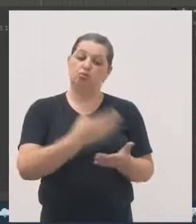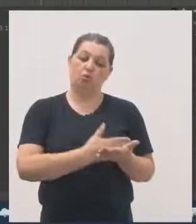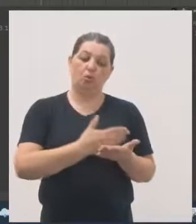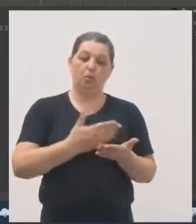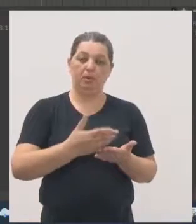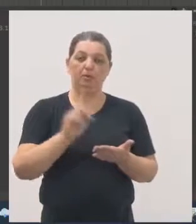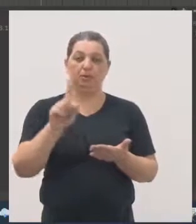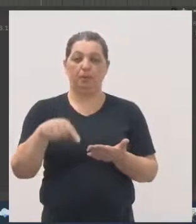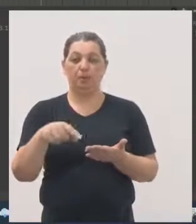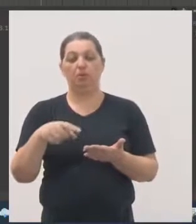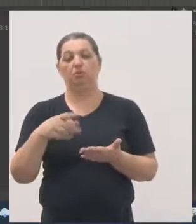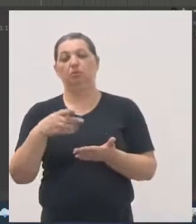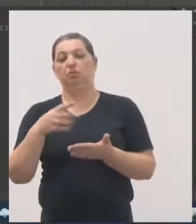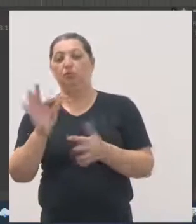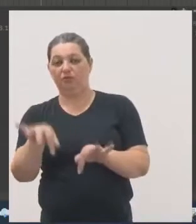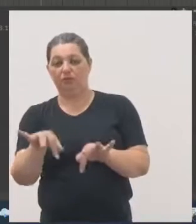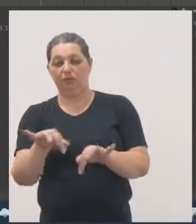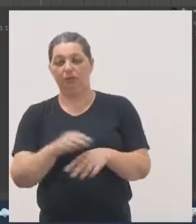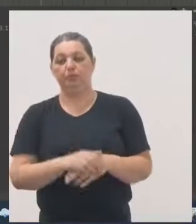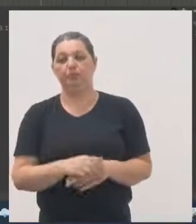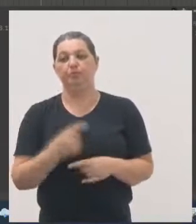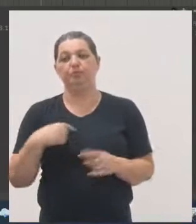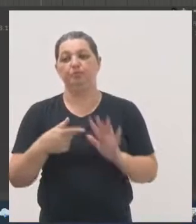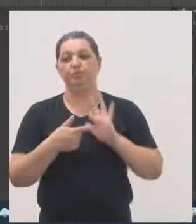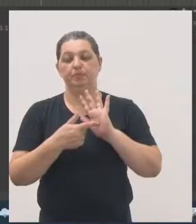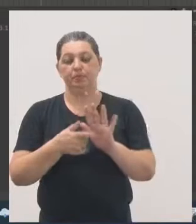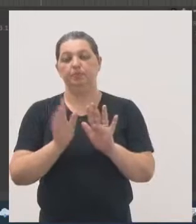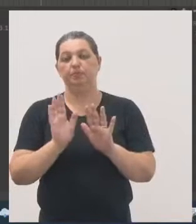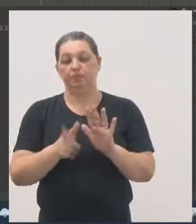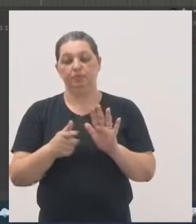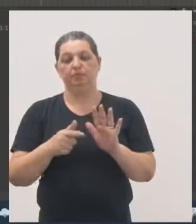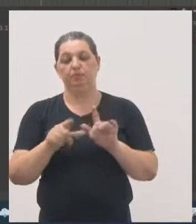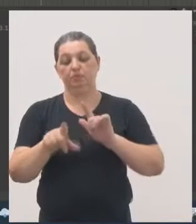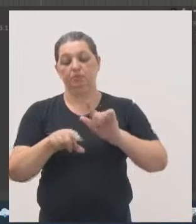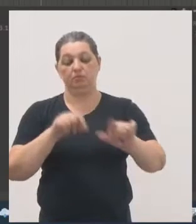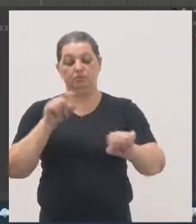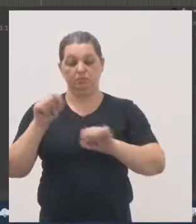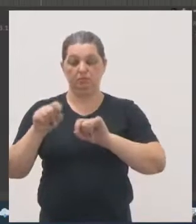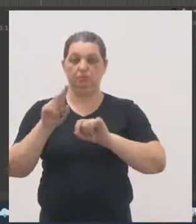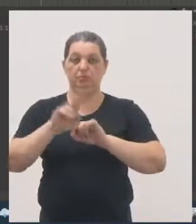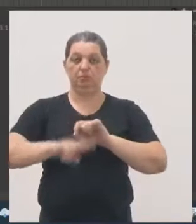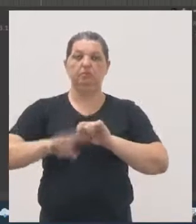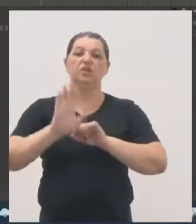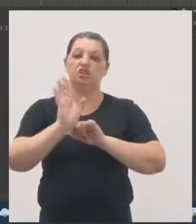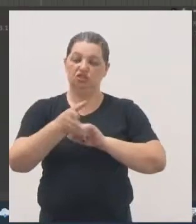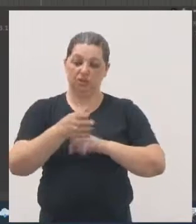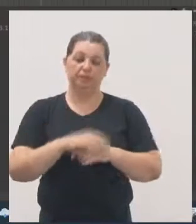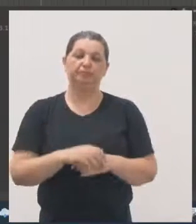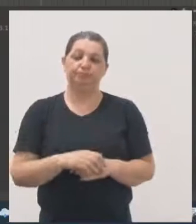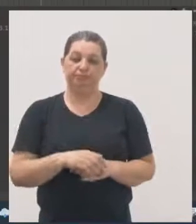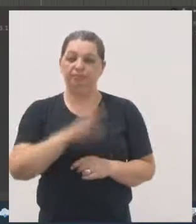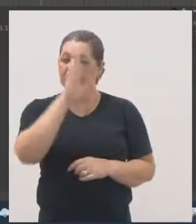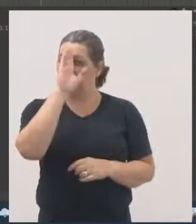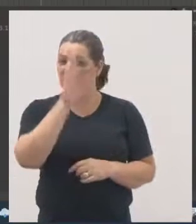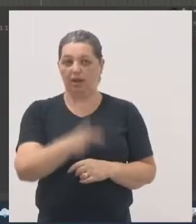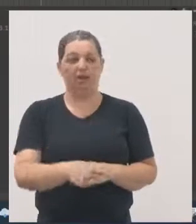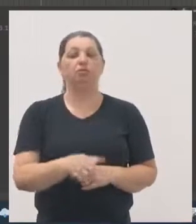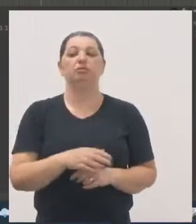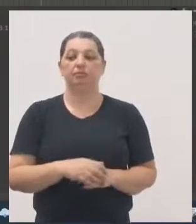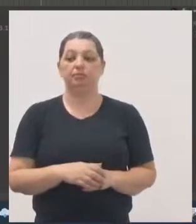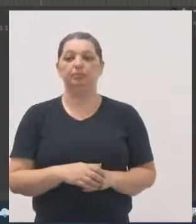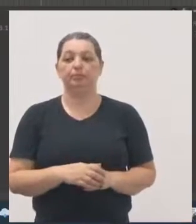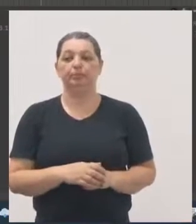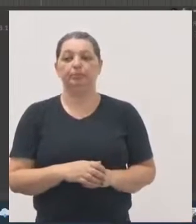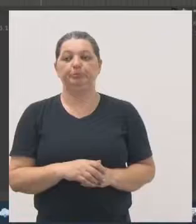final. Então, aí, do jeito que você mostrou, ele já seleciona e já aplica. Ele já vai, ó. Aqui já tá aplicando. Pode